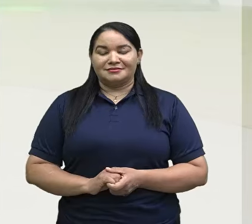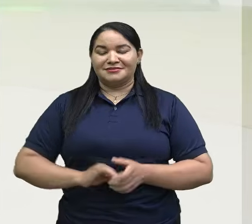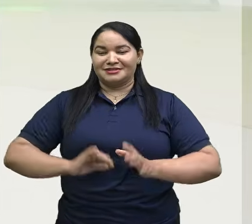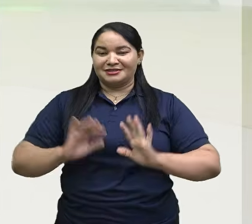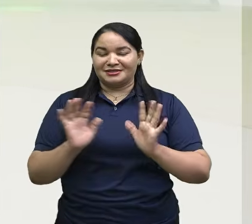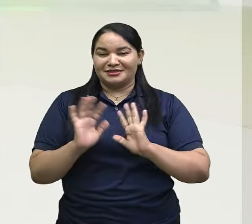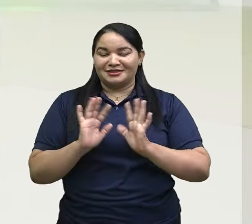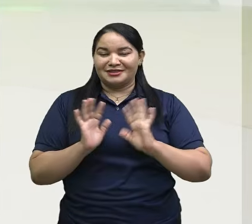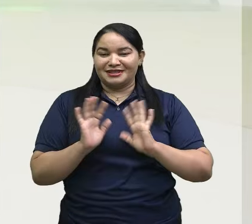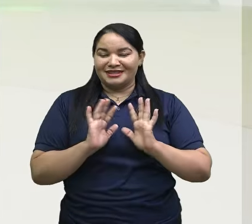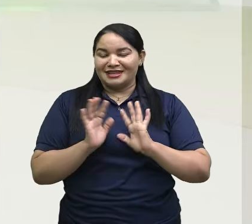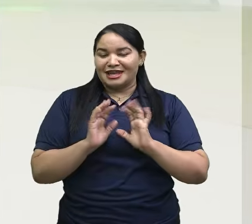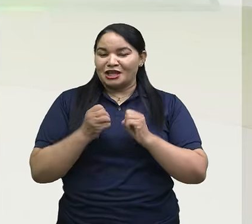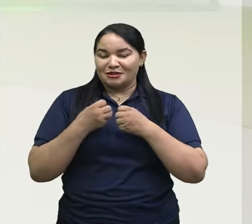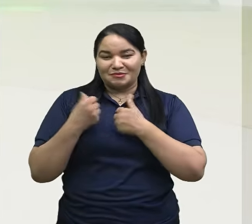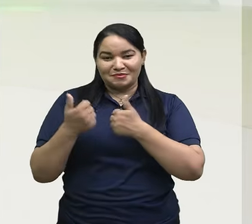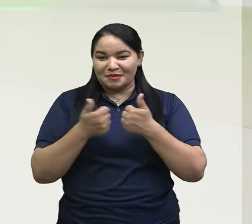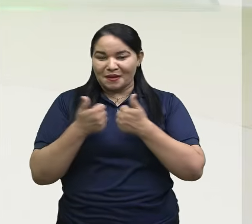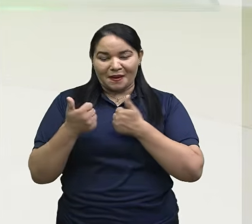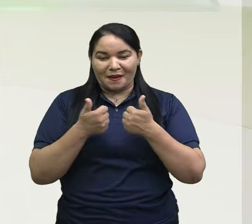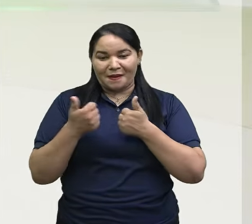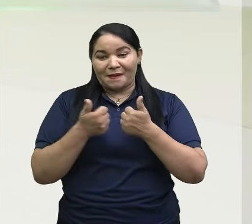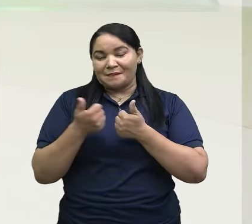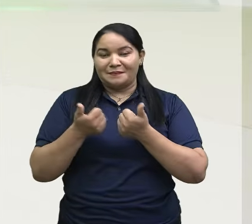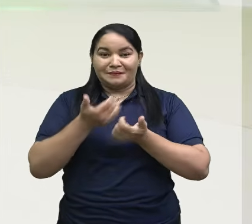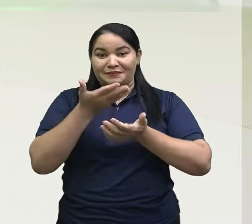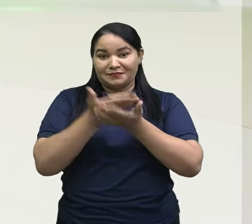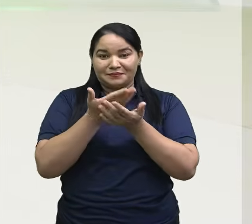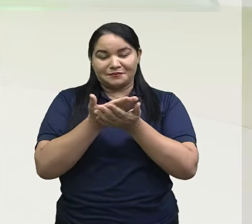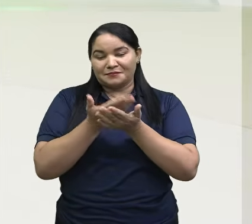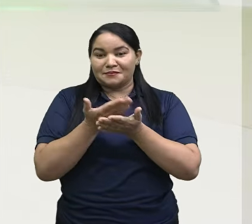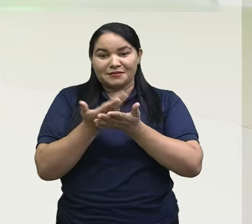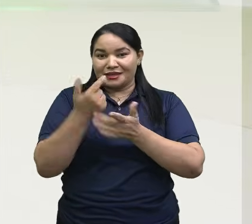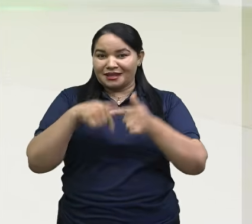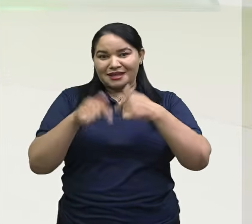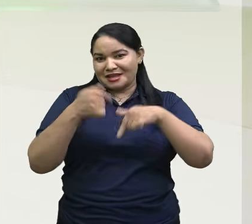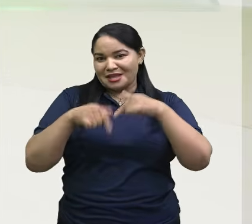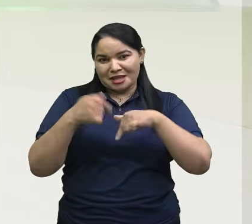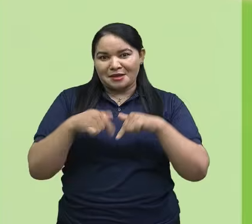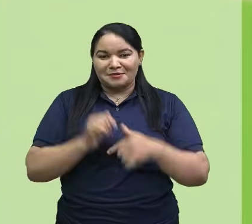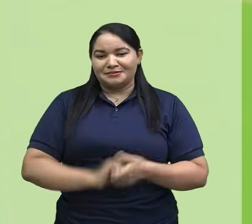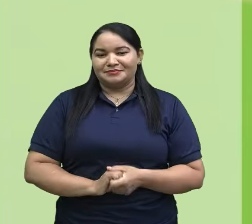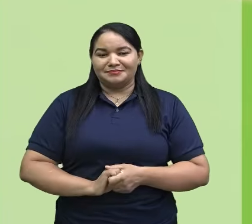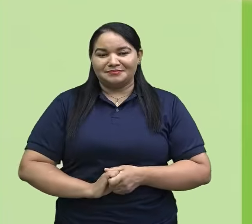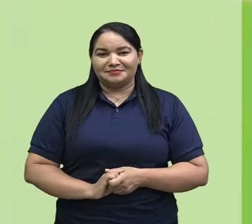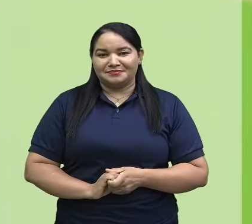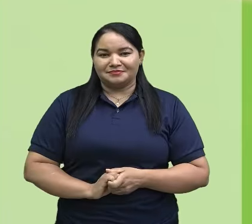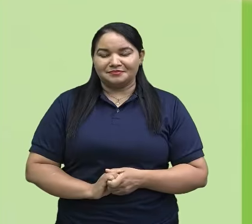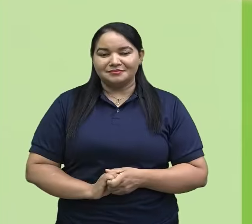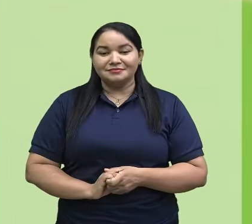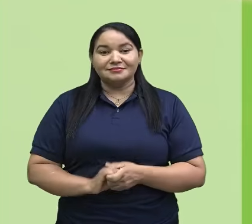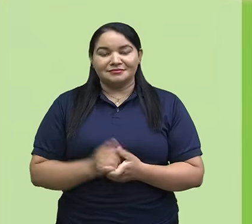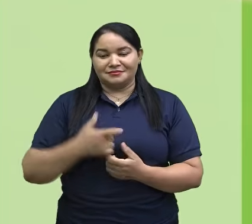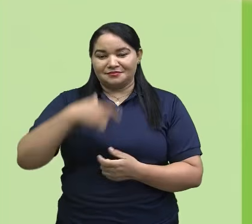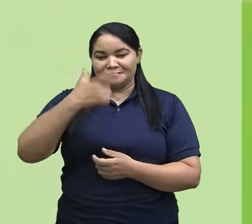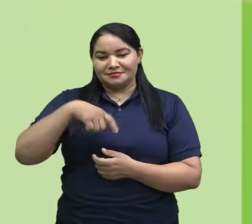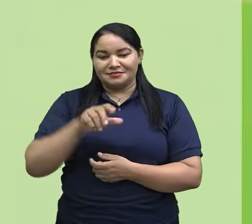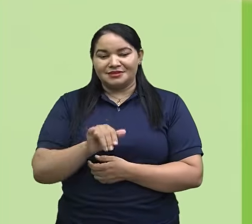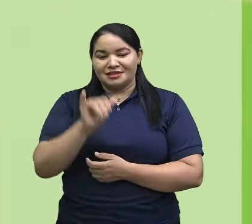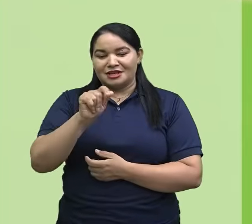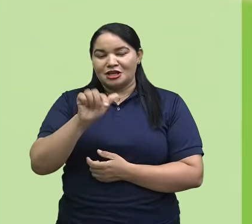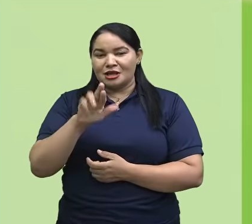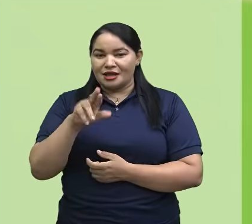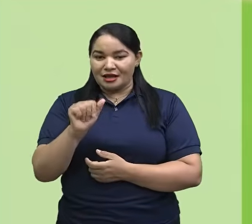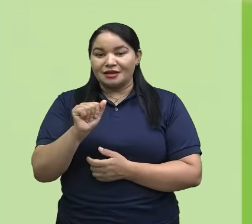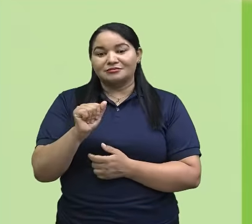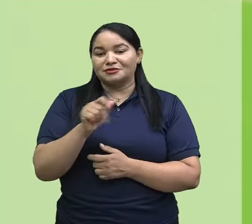Olá, queridos, tudo bem com vocês? Vamos para mais uma aula de Química. Eu sou a professora Yara